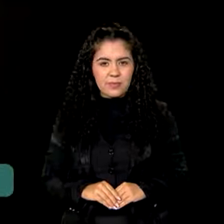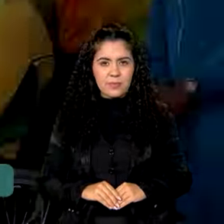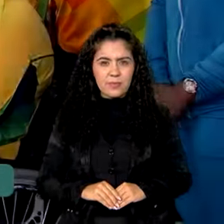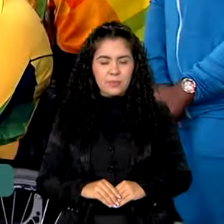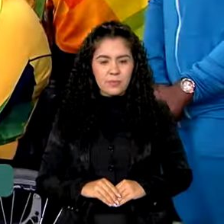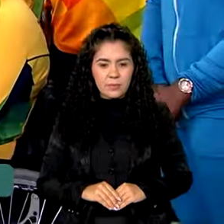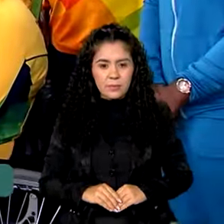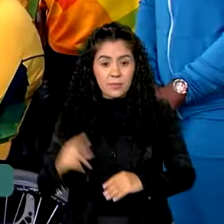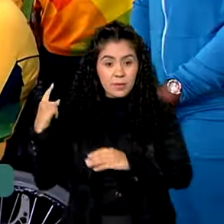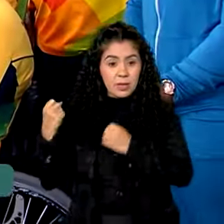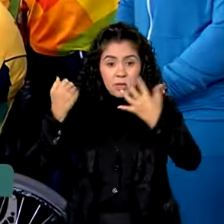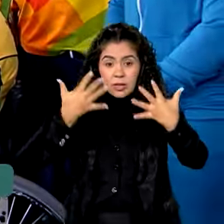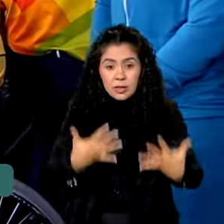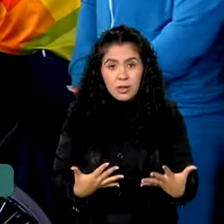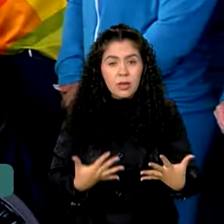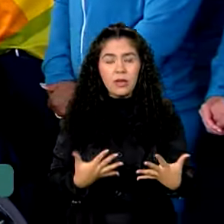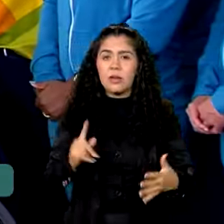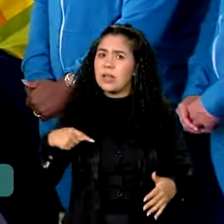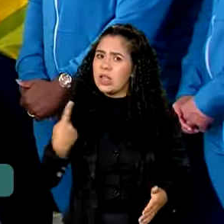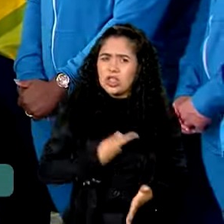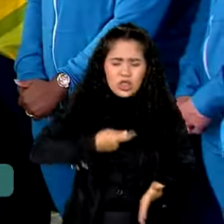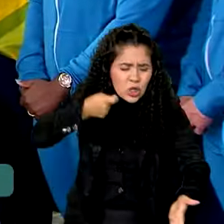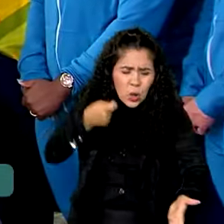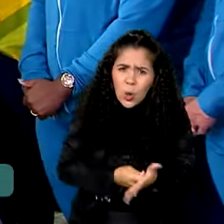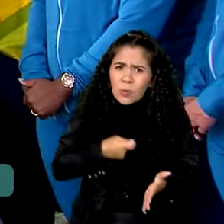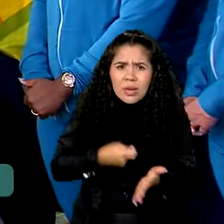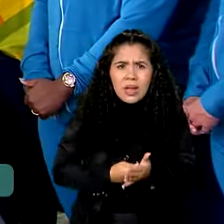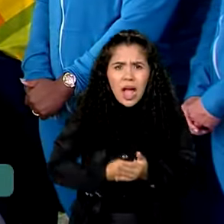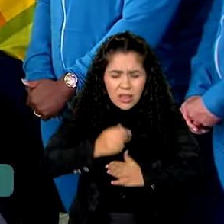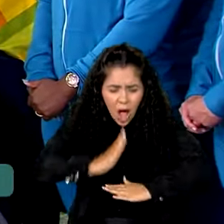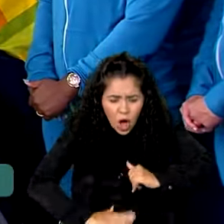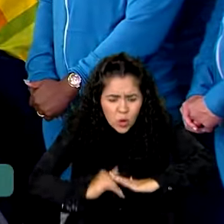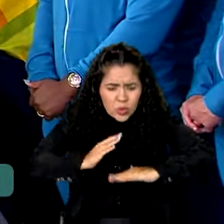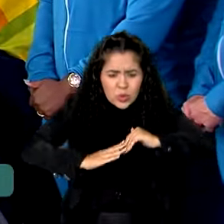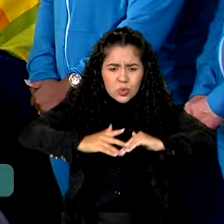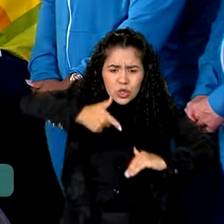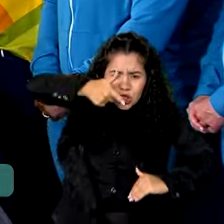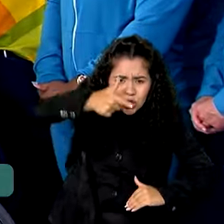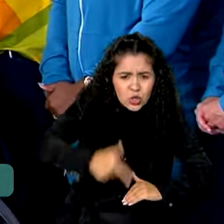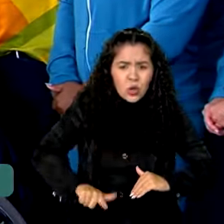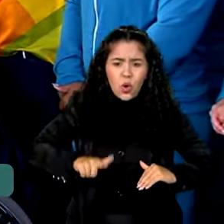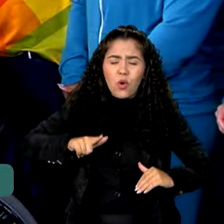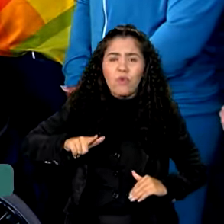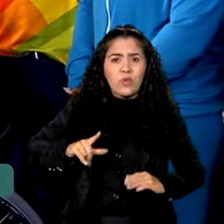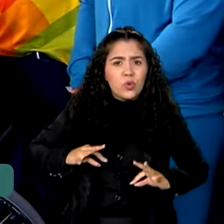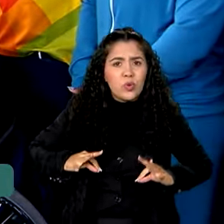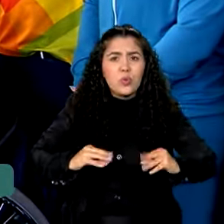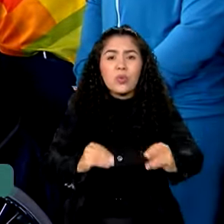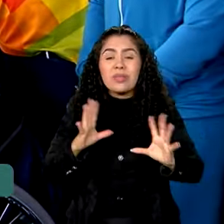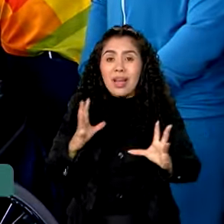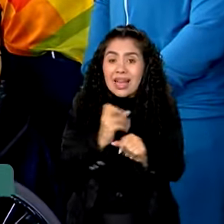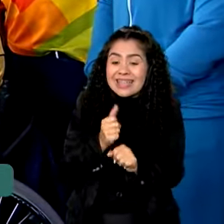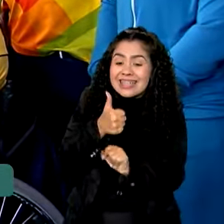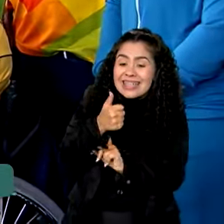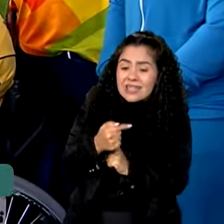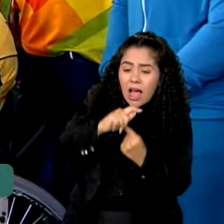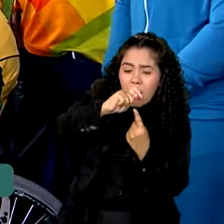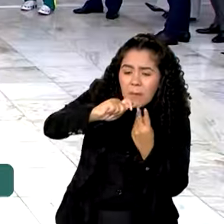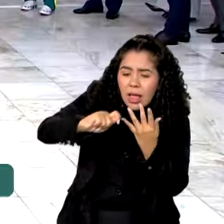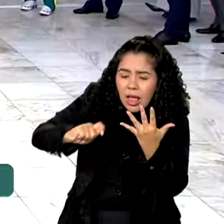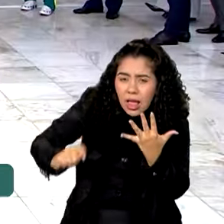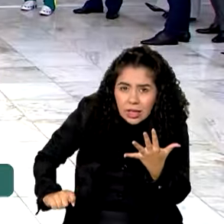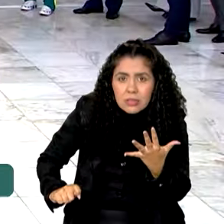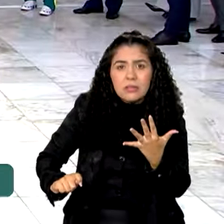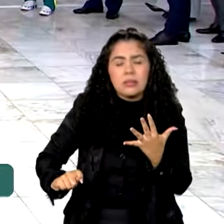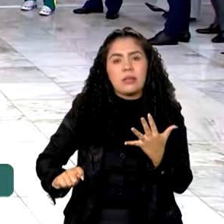Nós fomos obrigados a reconstruir tudo, então nós fomos quase 17 meses reconstruindo, e